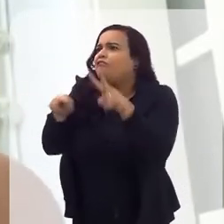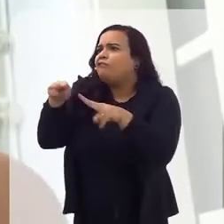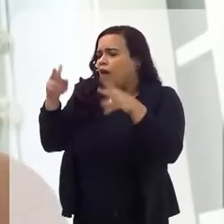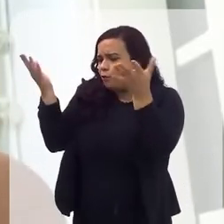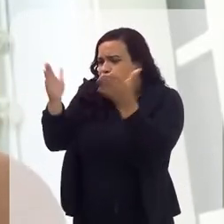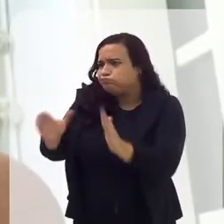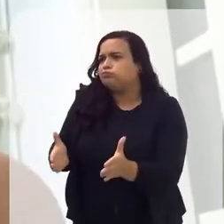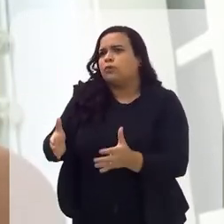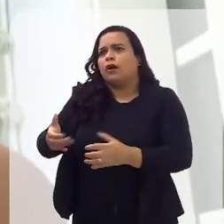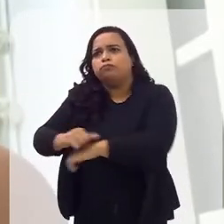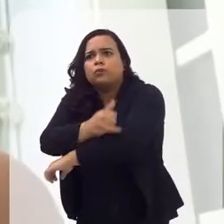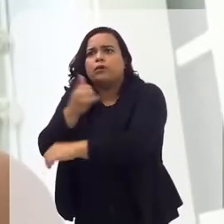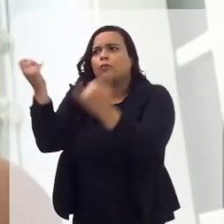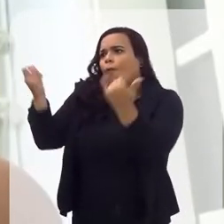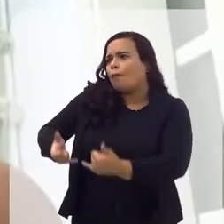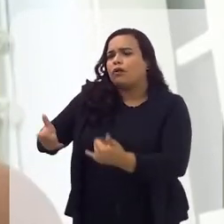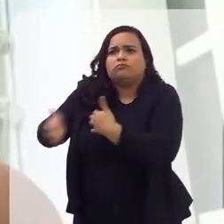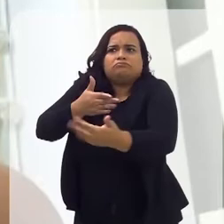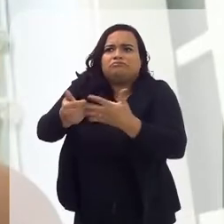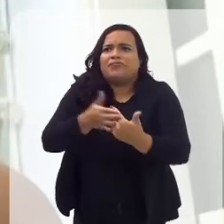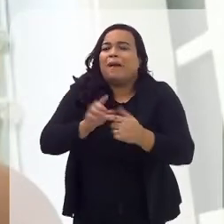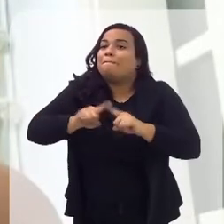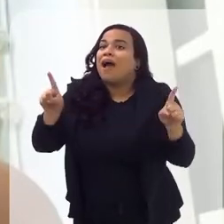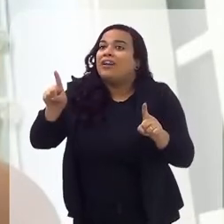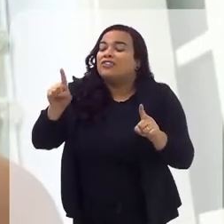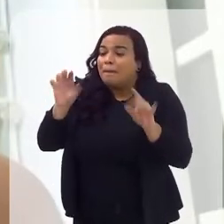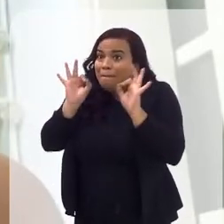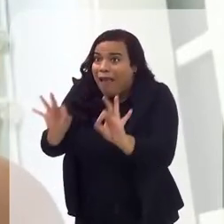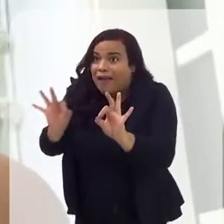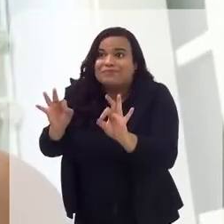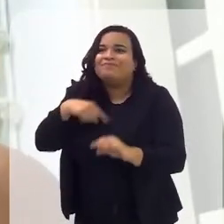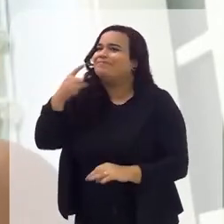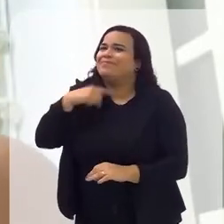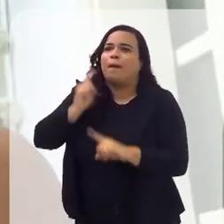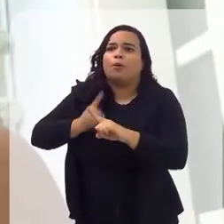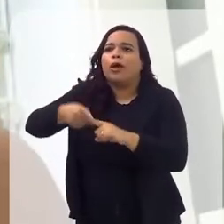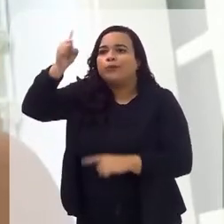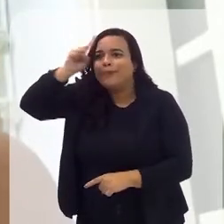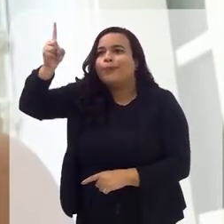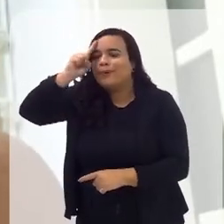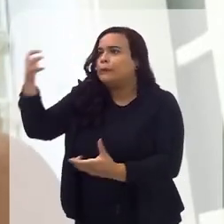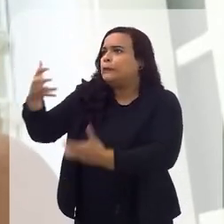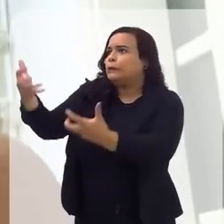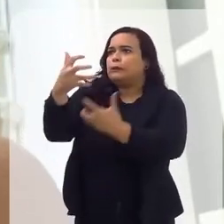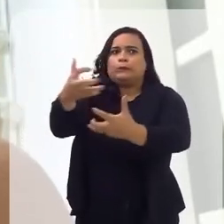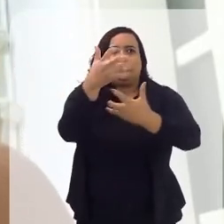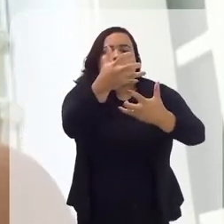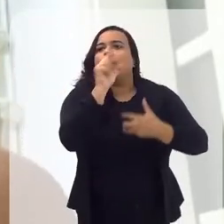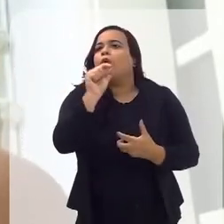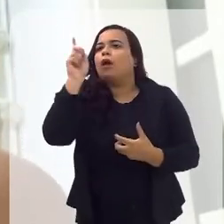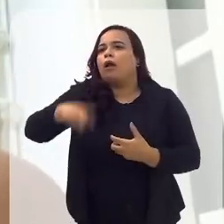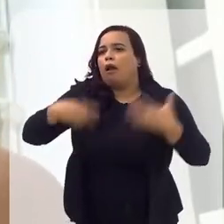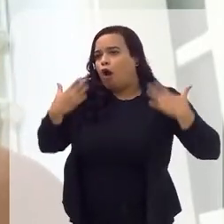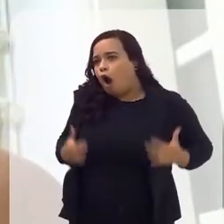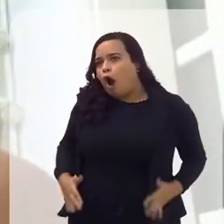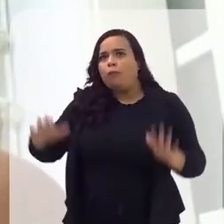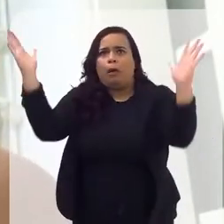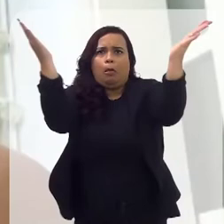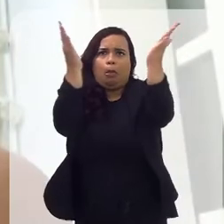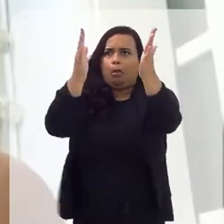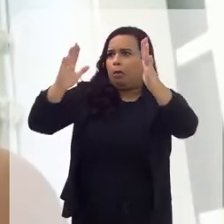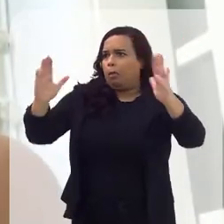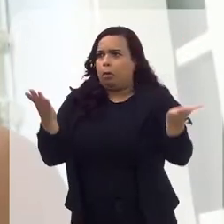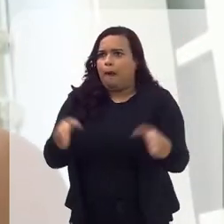tipo de corpo na praia. Mas não é assim que funciona na prática, porque a gente sofre um bombardeio diário, né, de corpos